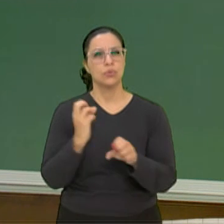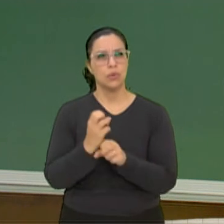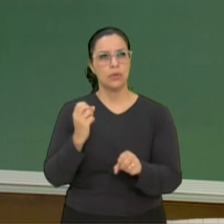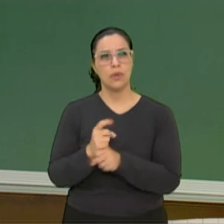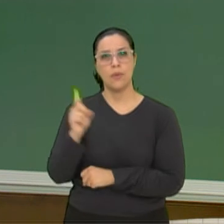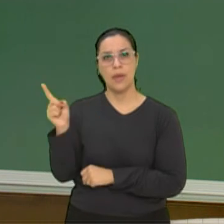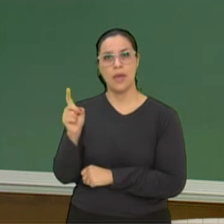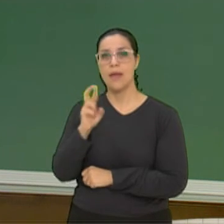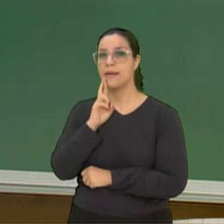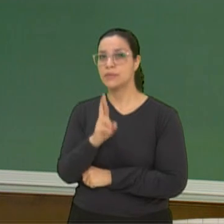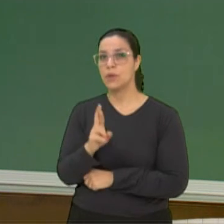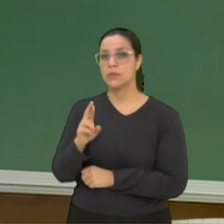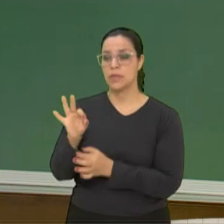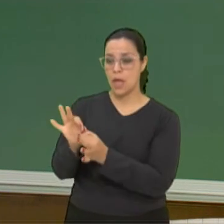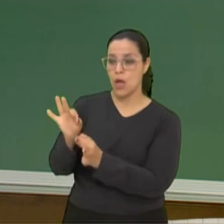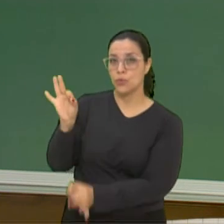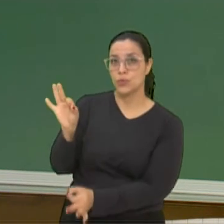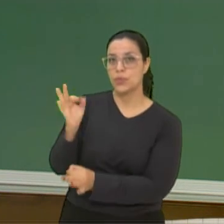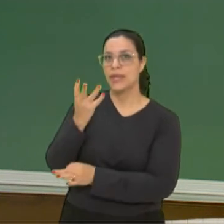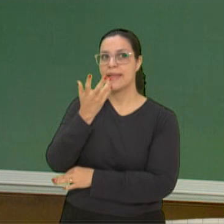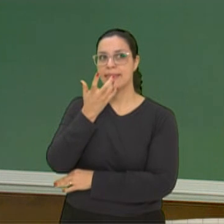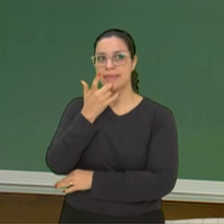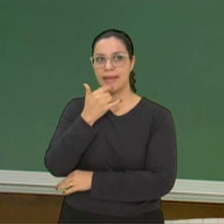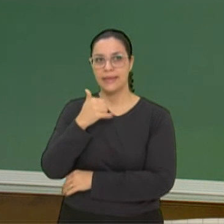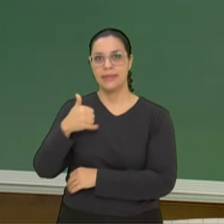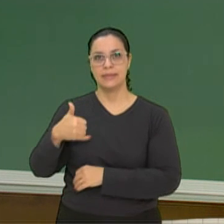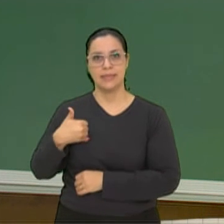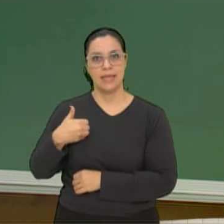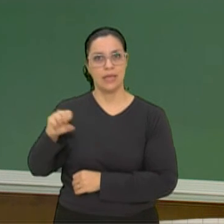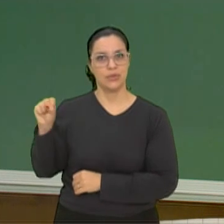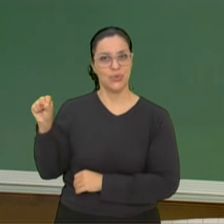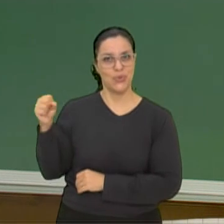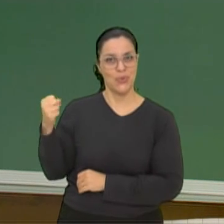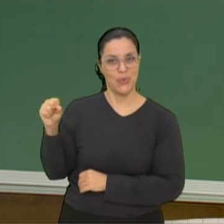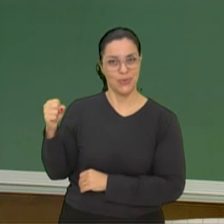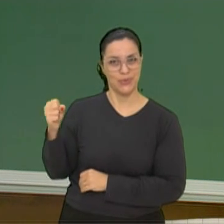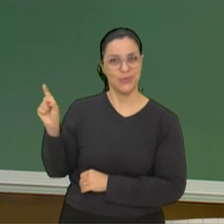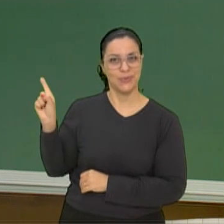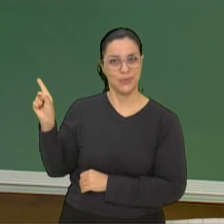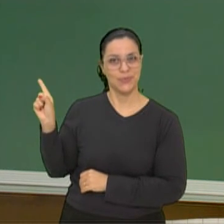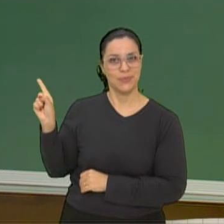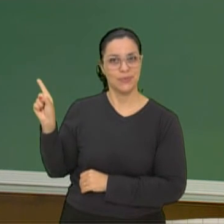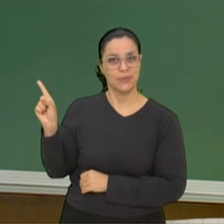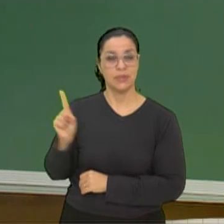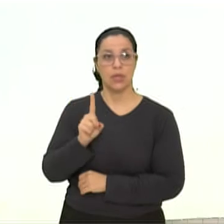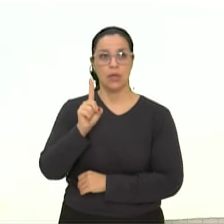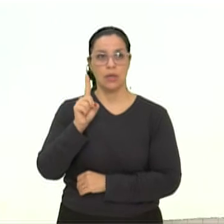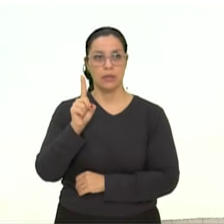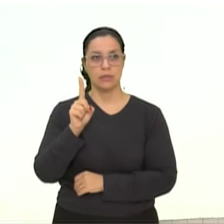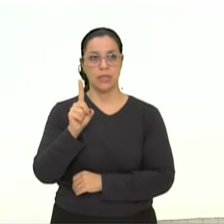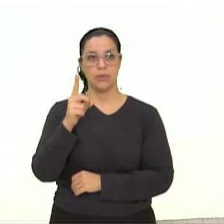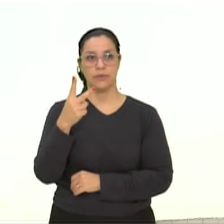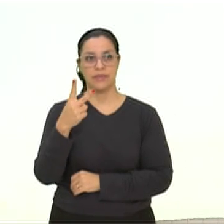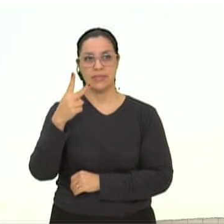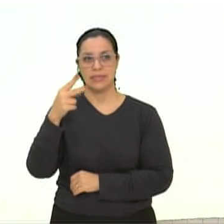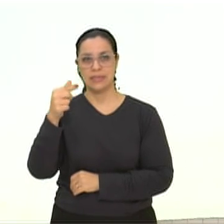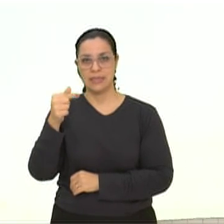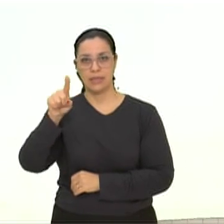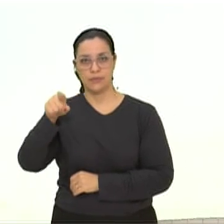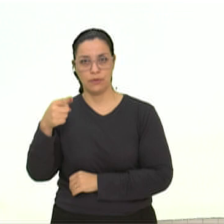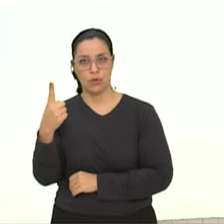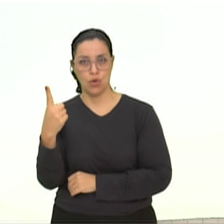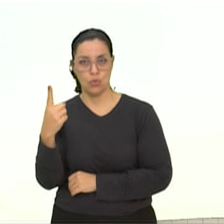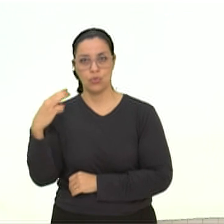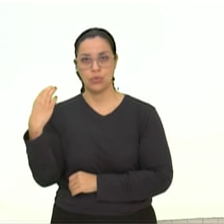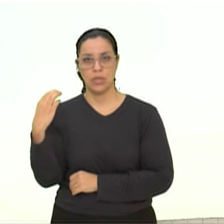é essa resposta? É a altura dessa criança, né, em centímetros, ou seja, a média, né,